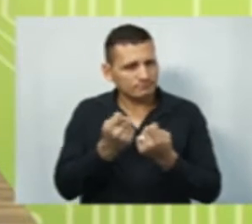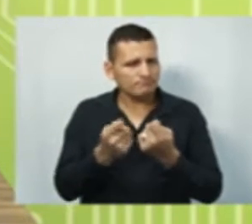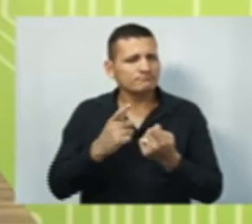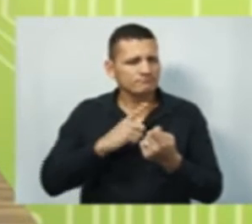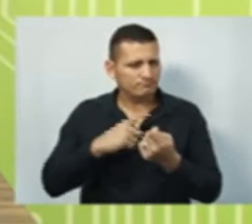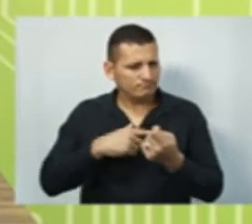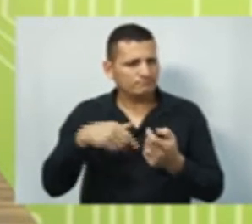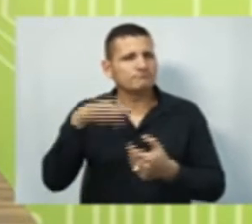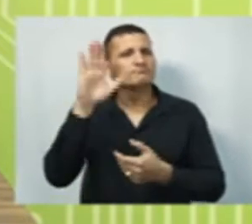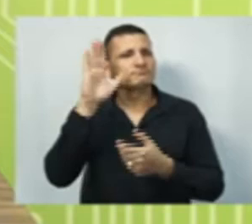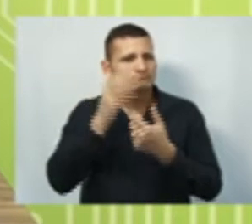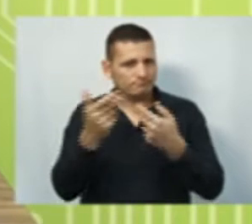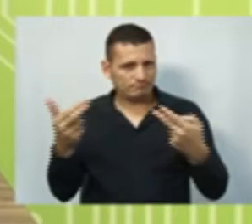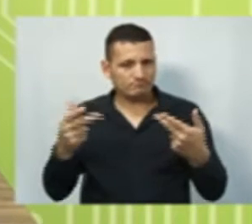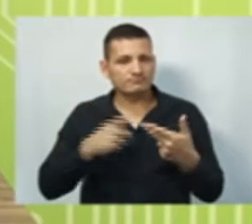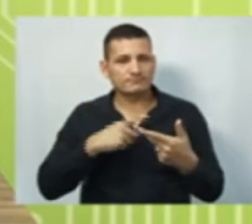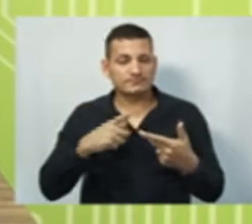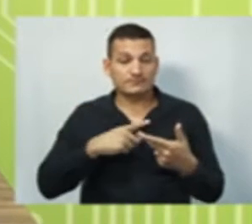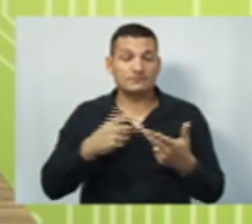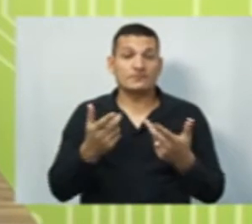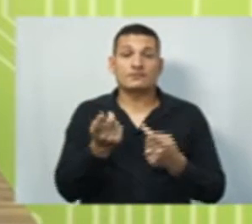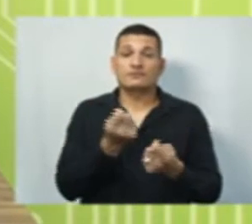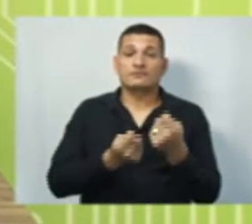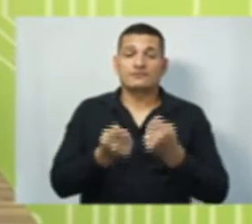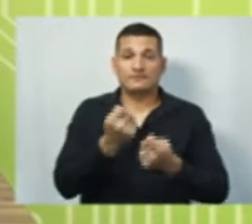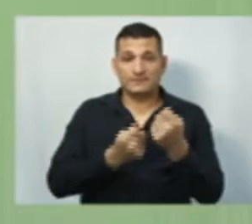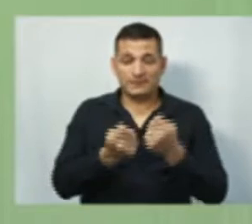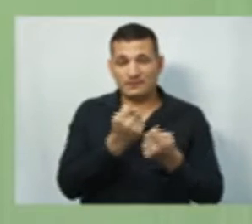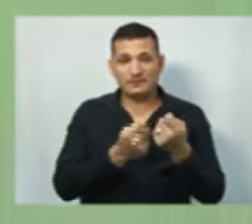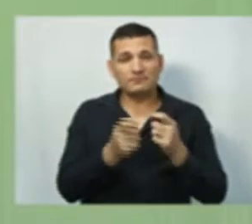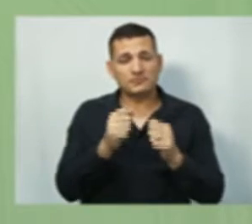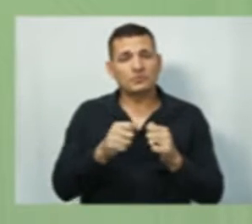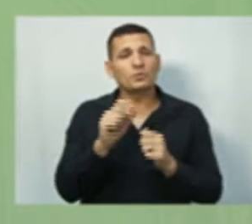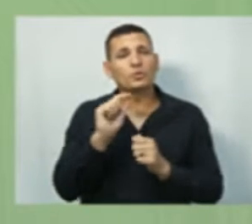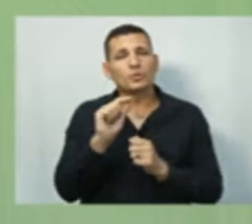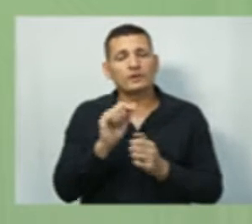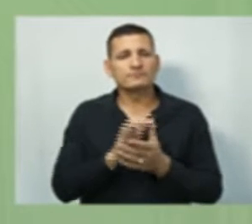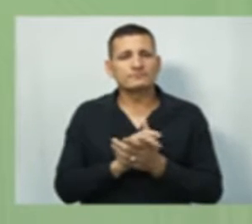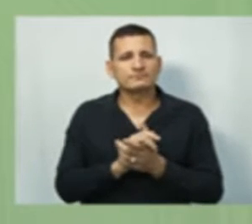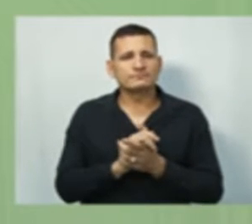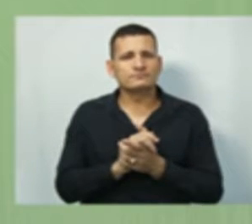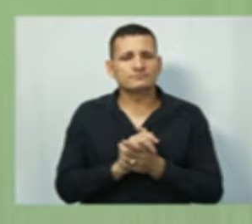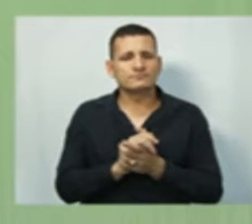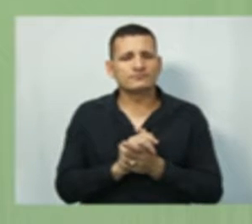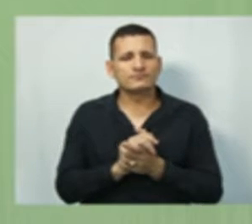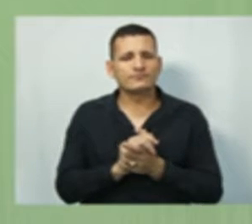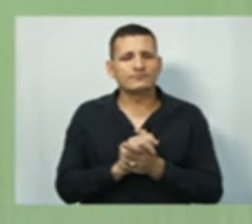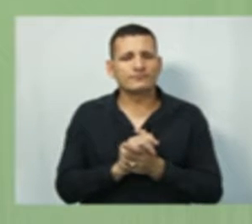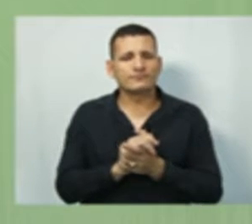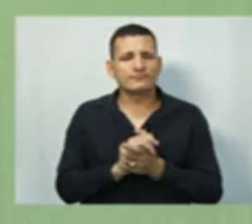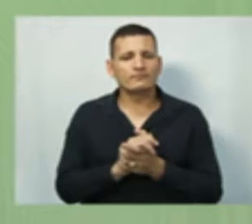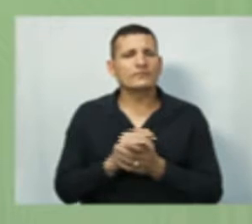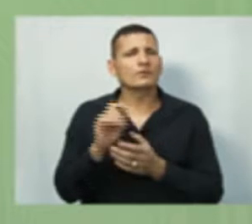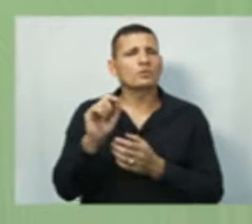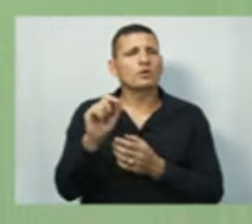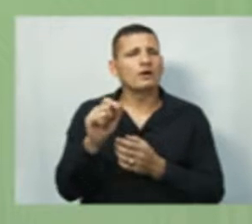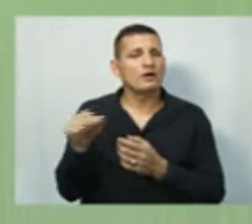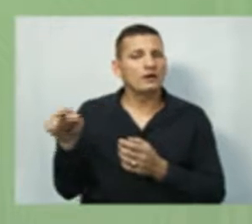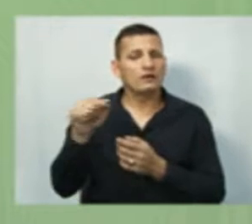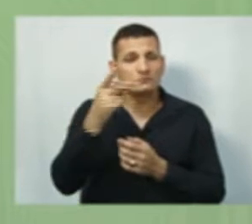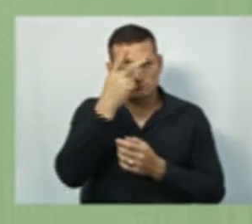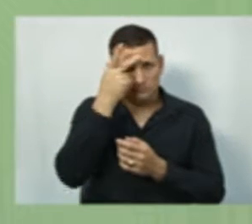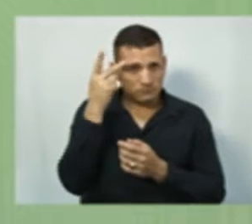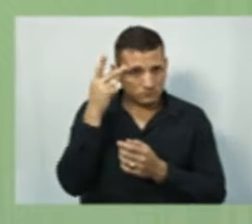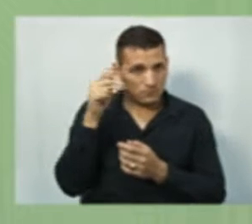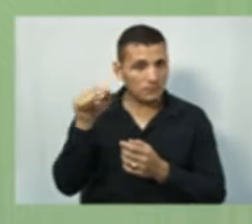isso. Nós podemos ver a economia como uma forma de diminuir a distância entre o que as pessoas querem